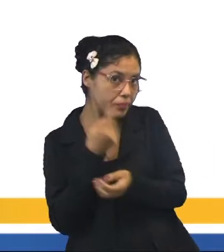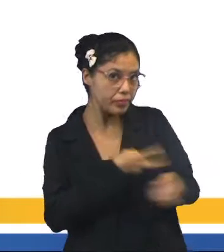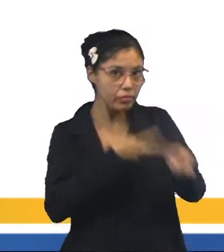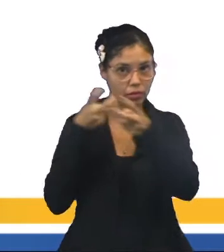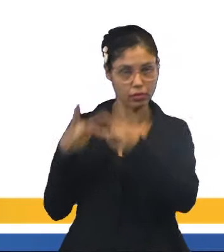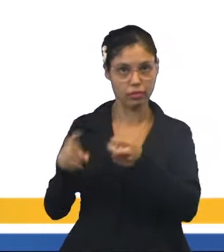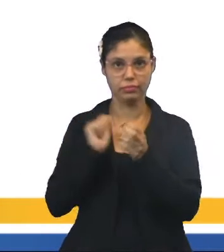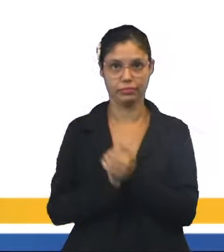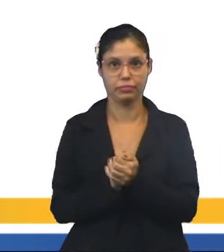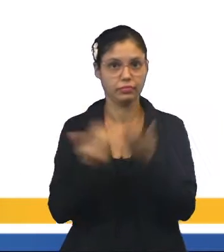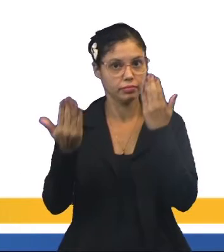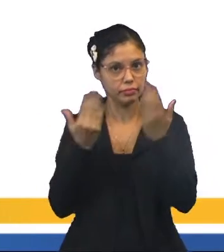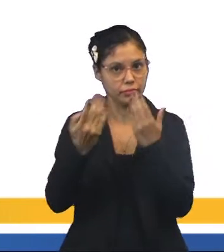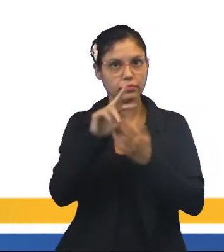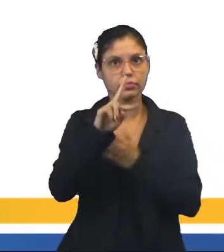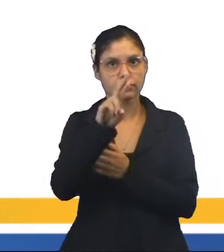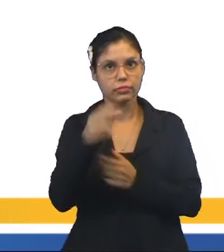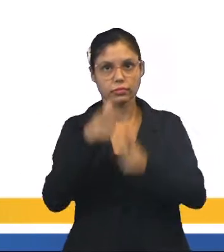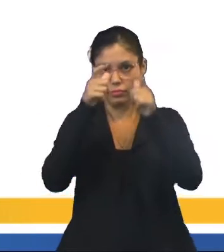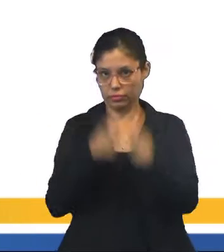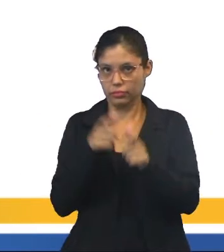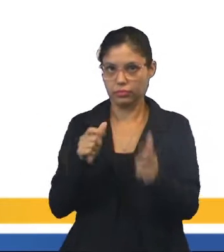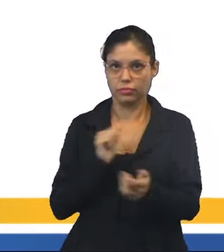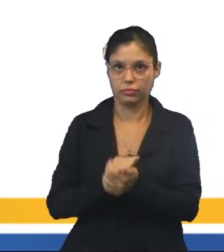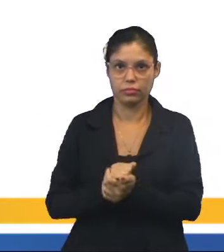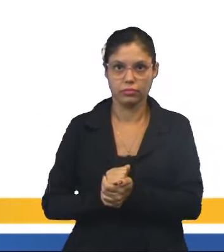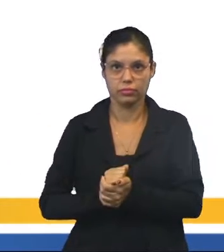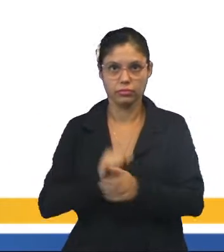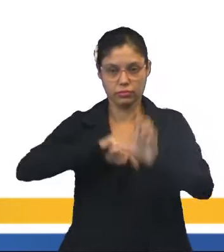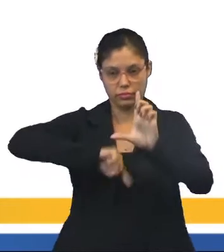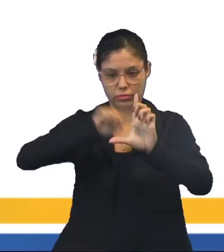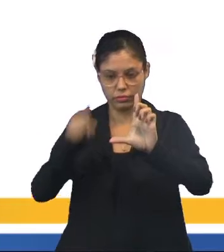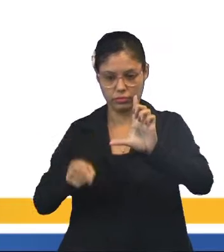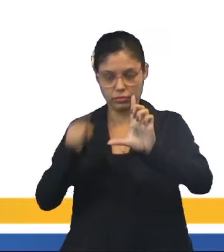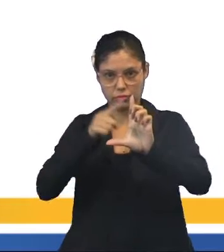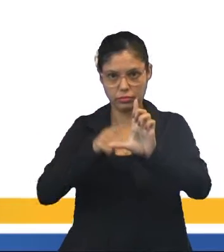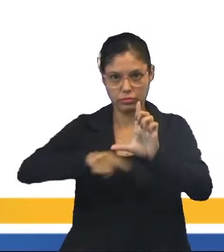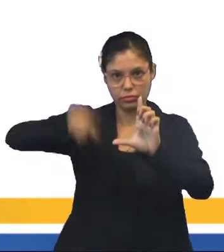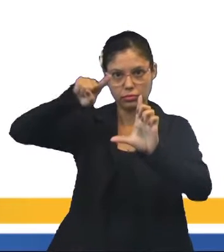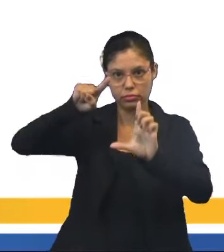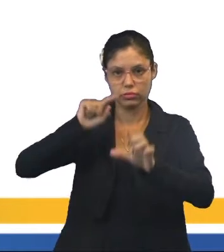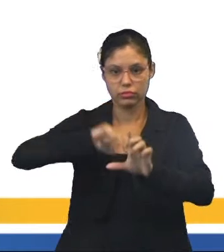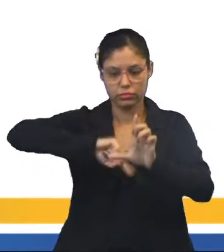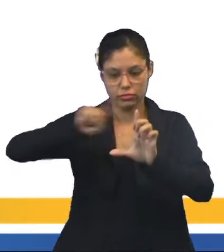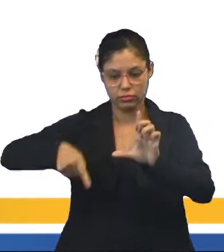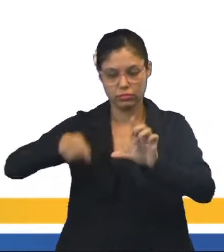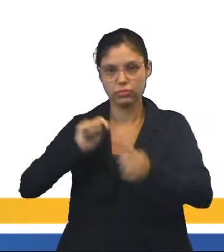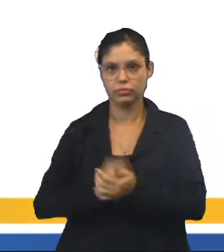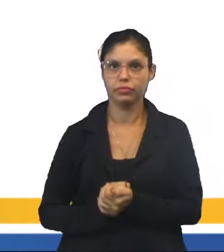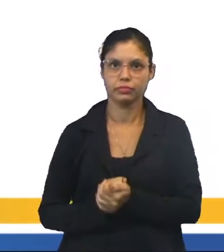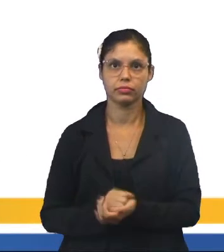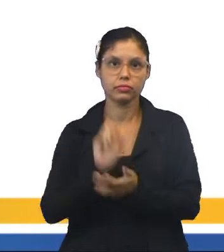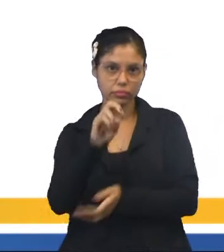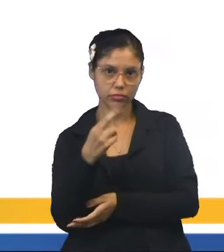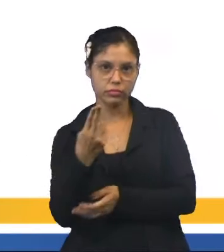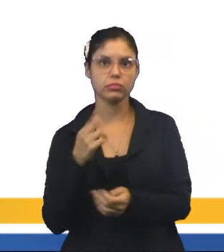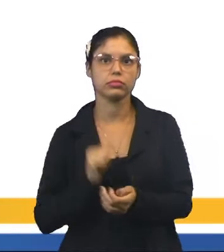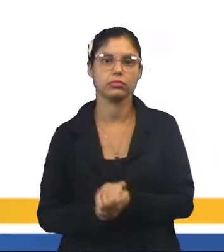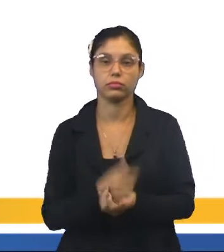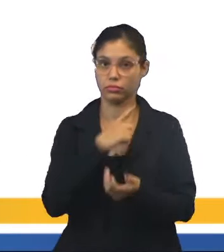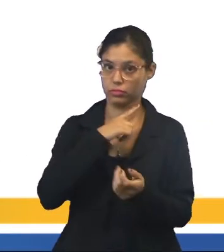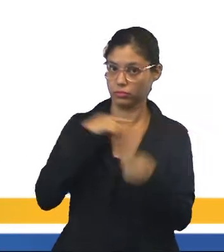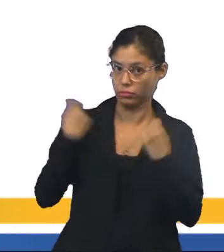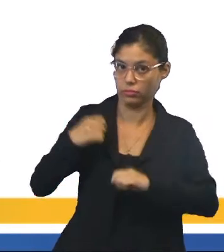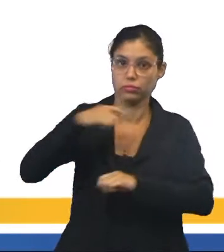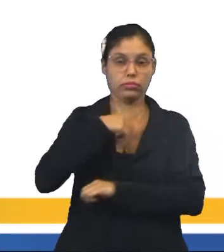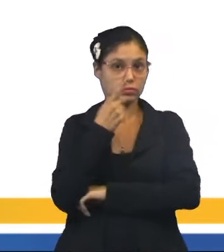vão ver as parábolas, onde ela está com côncavo para cima e côncavo para baixo. Ou seja, tem